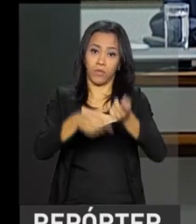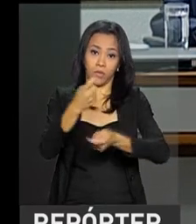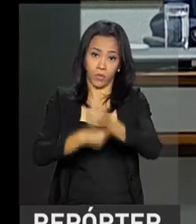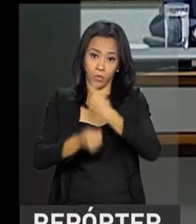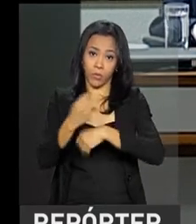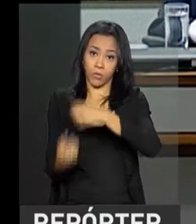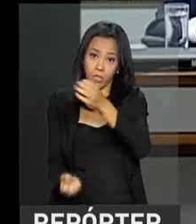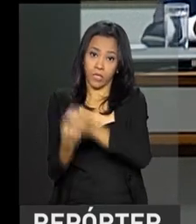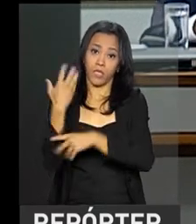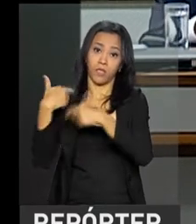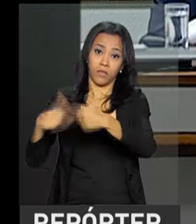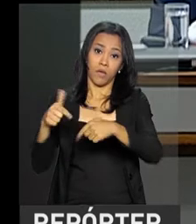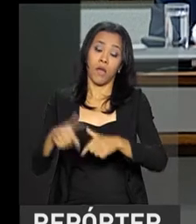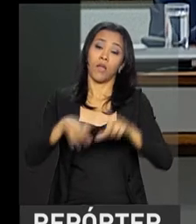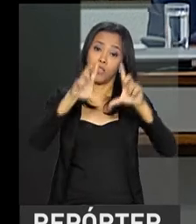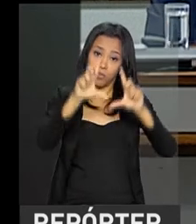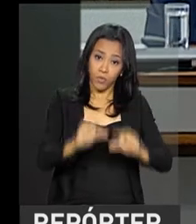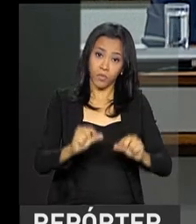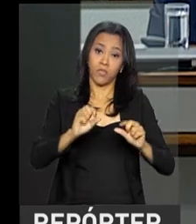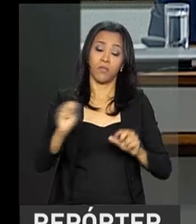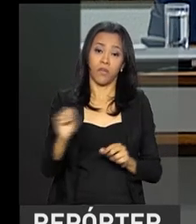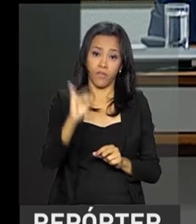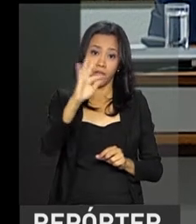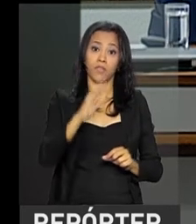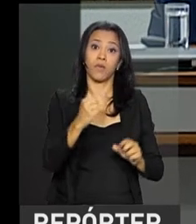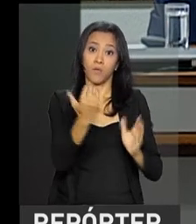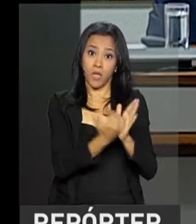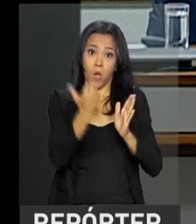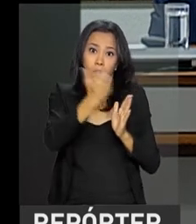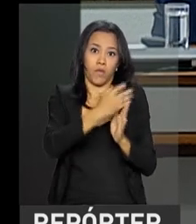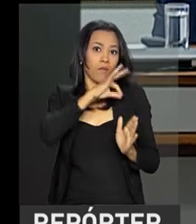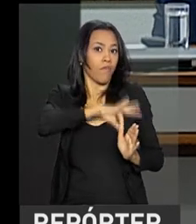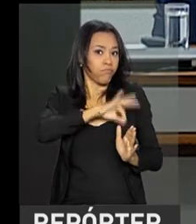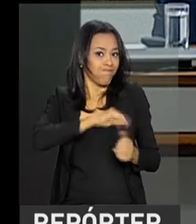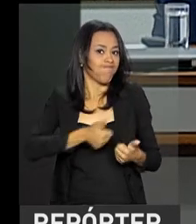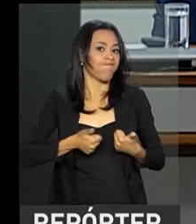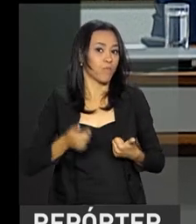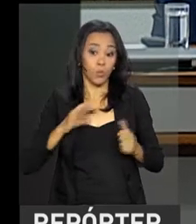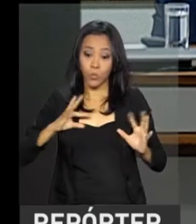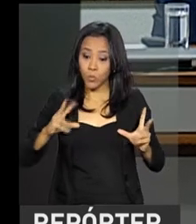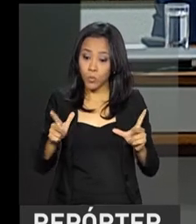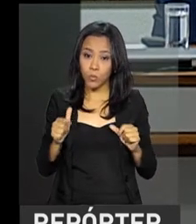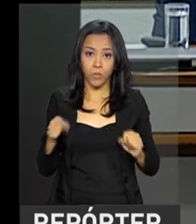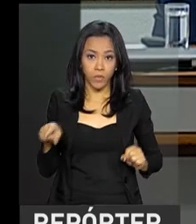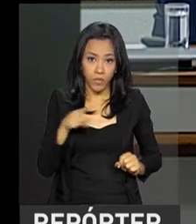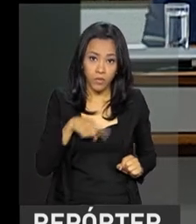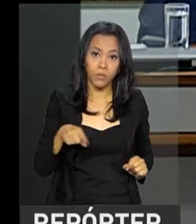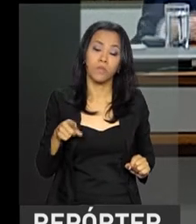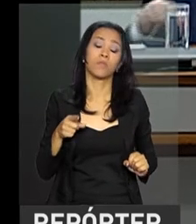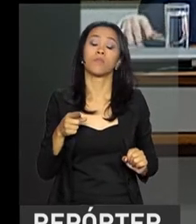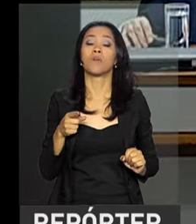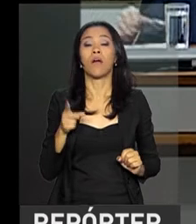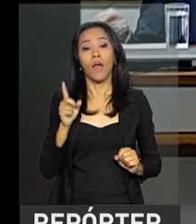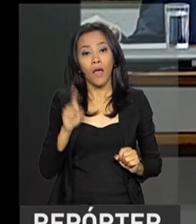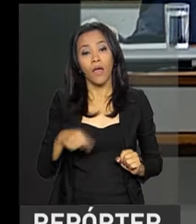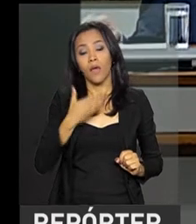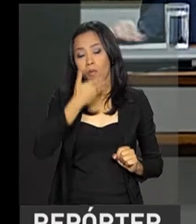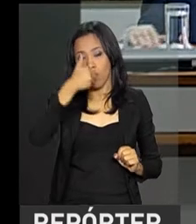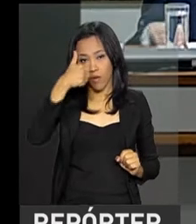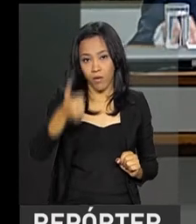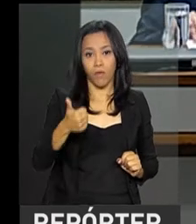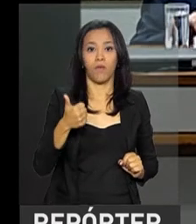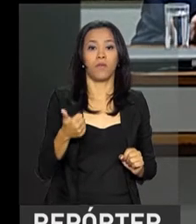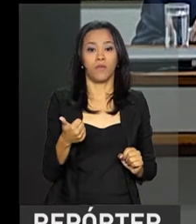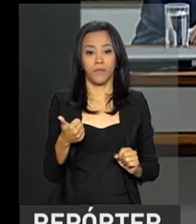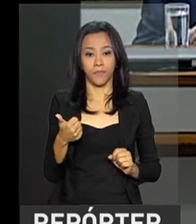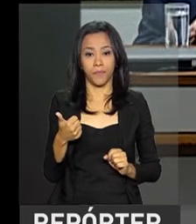emprego queda da inflação e conseqüente aumento da renda é tudo isso portanto leva a uma melhora